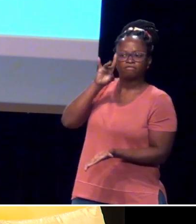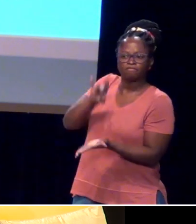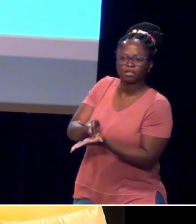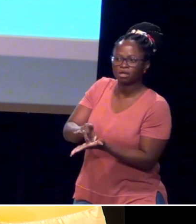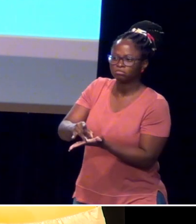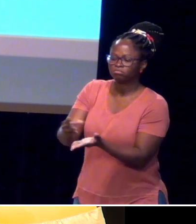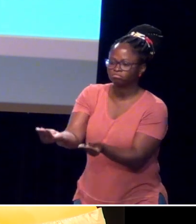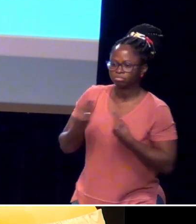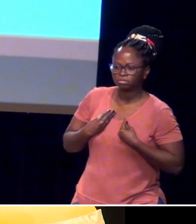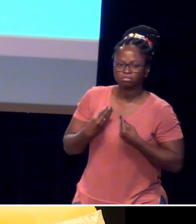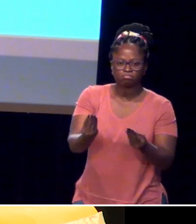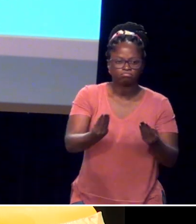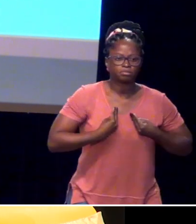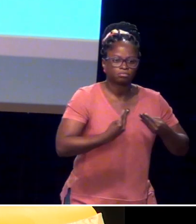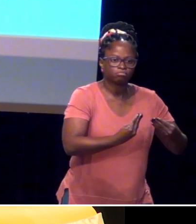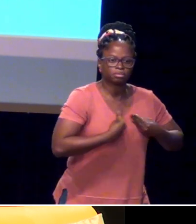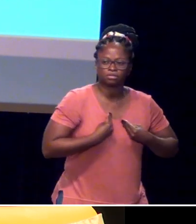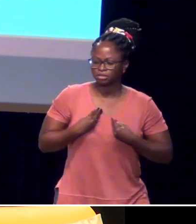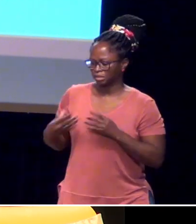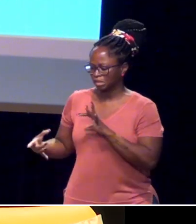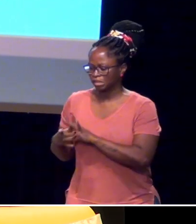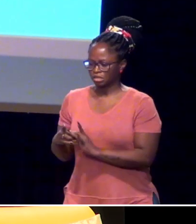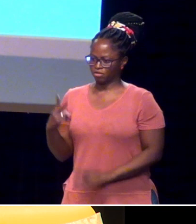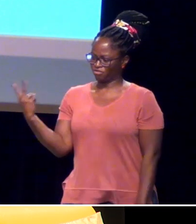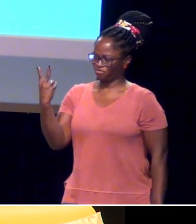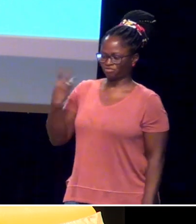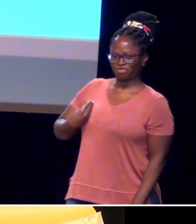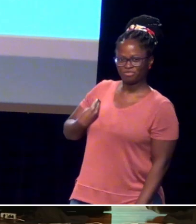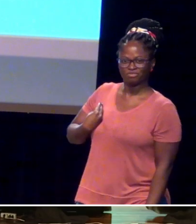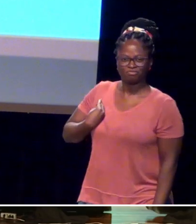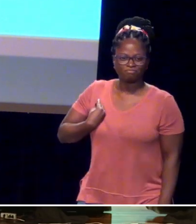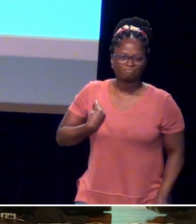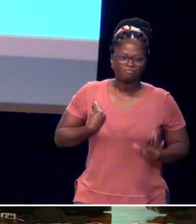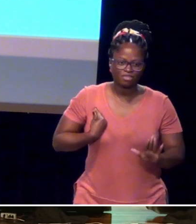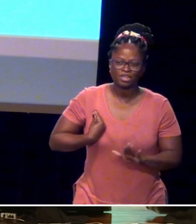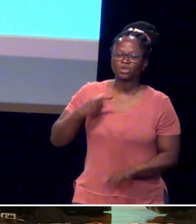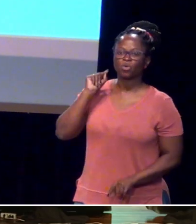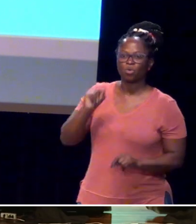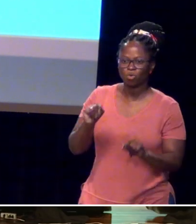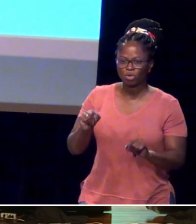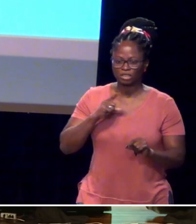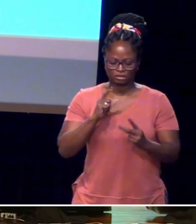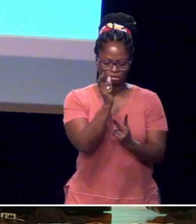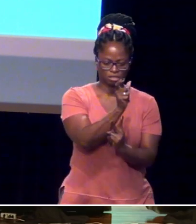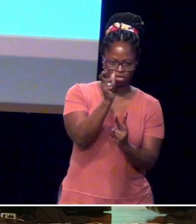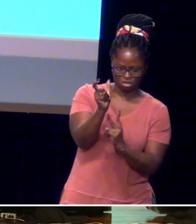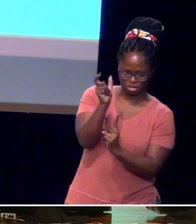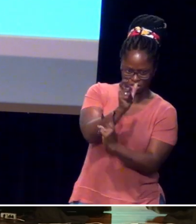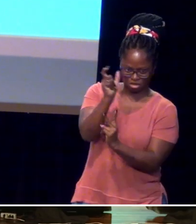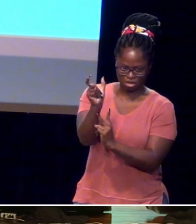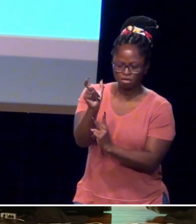dada pela ciência, sem relação com a verdade da vida. O russo, ele tem 2